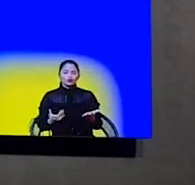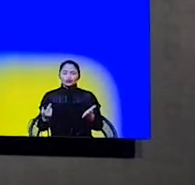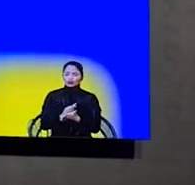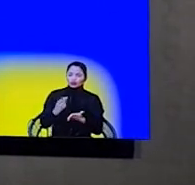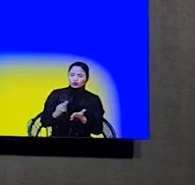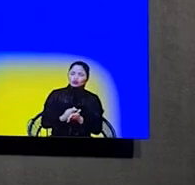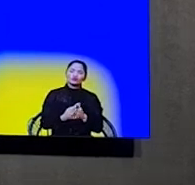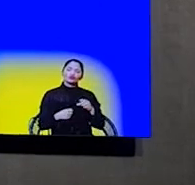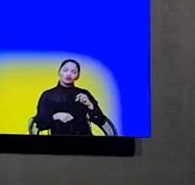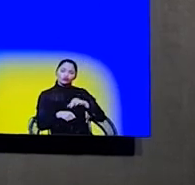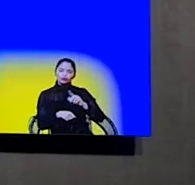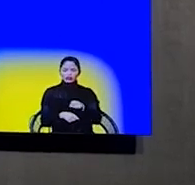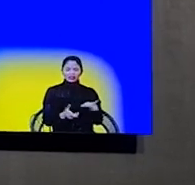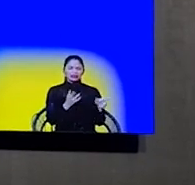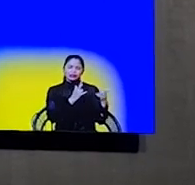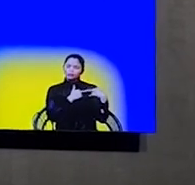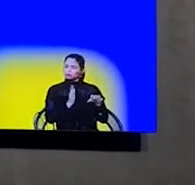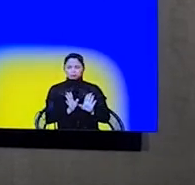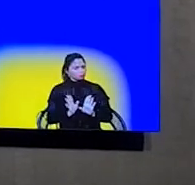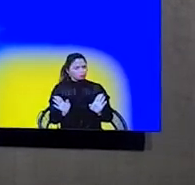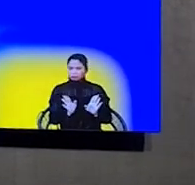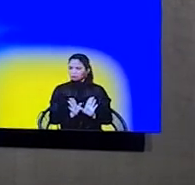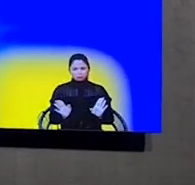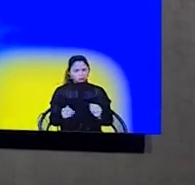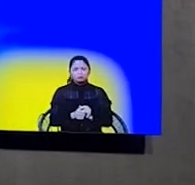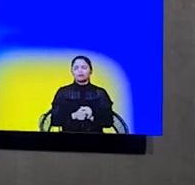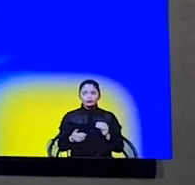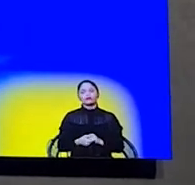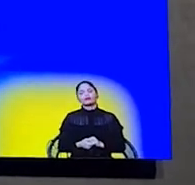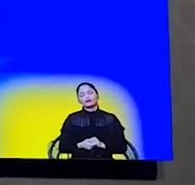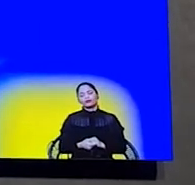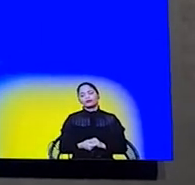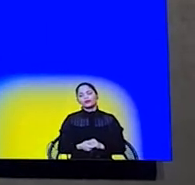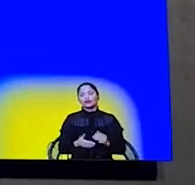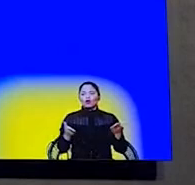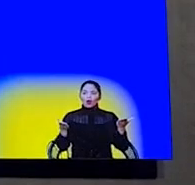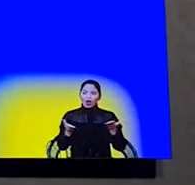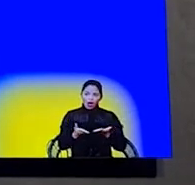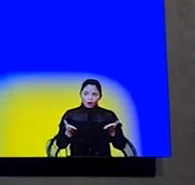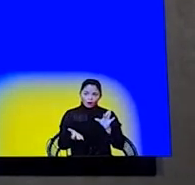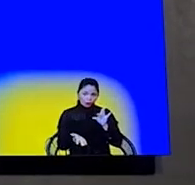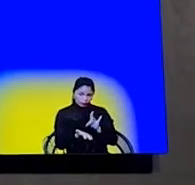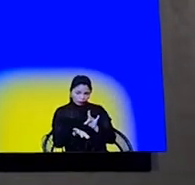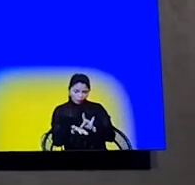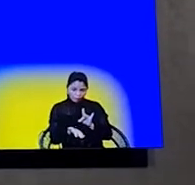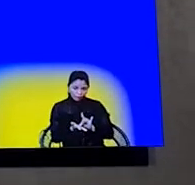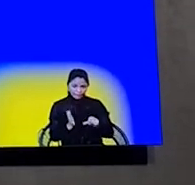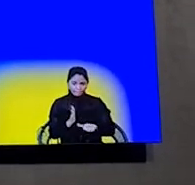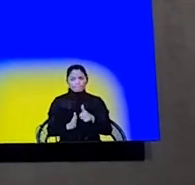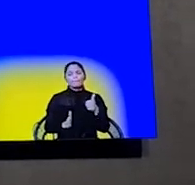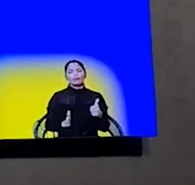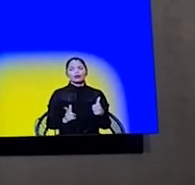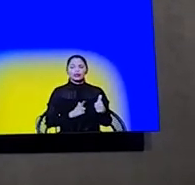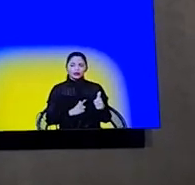Magalu para fazer com que você pague ainda mais, né, ou pague uma política de frete injusta. Agora falando da vigência real, né? A primeira